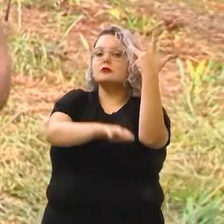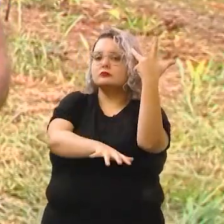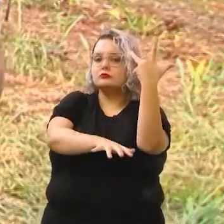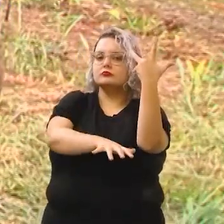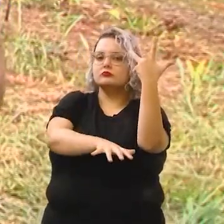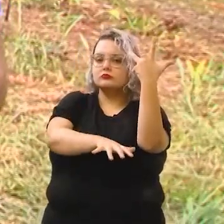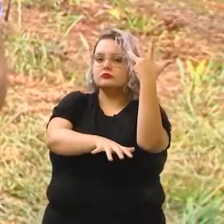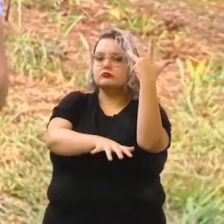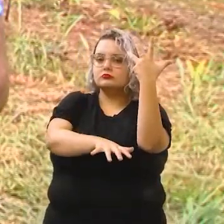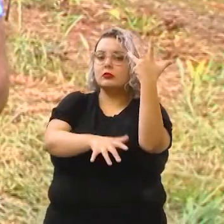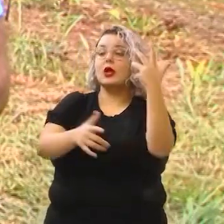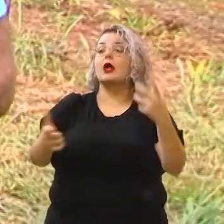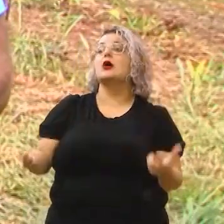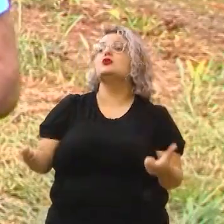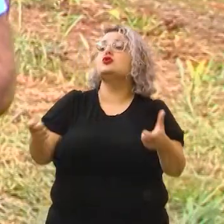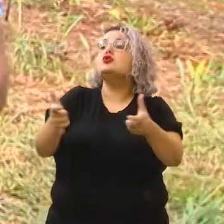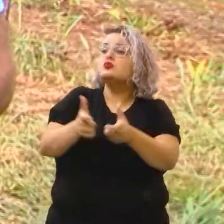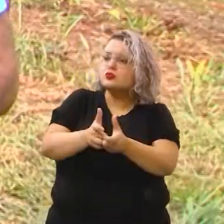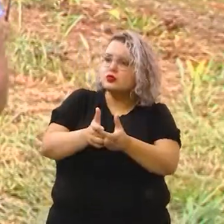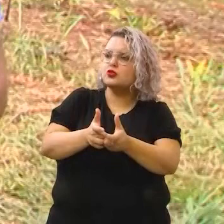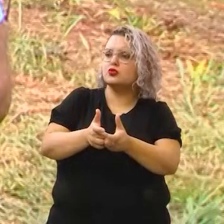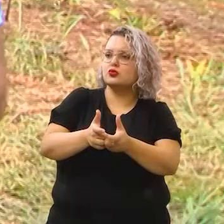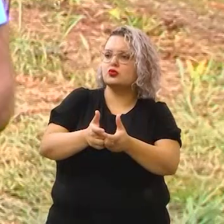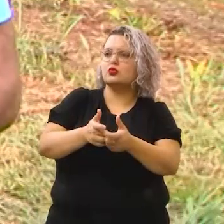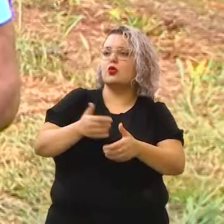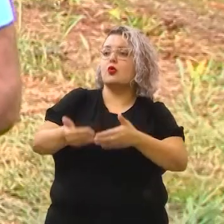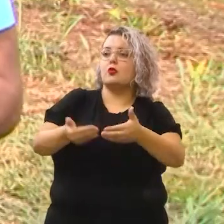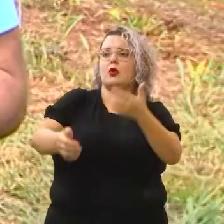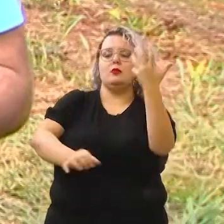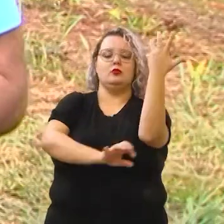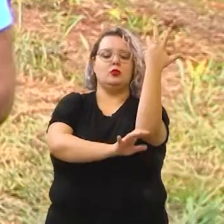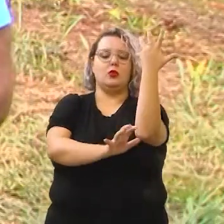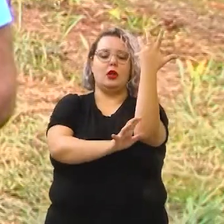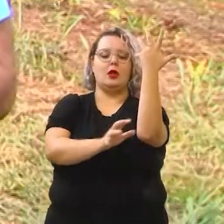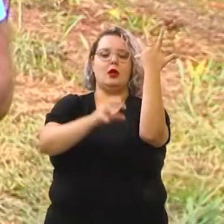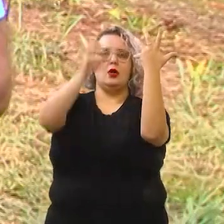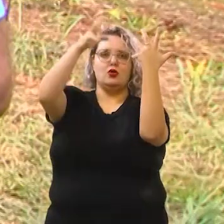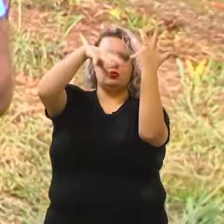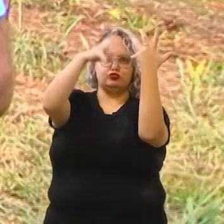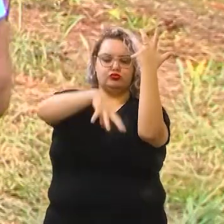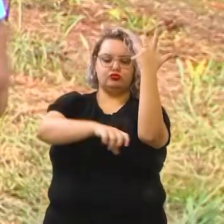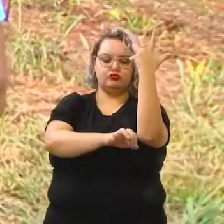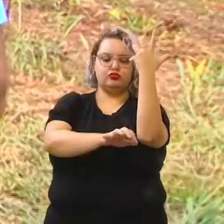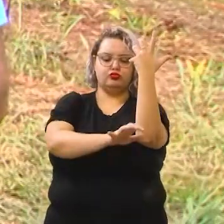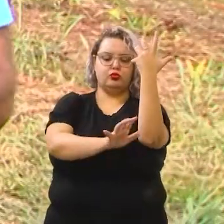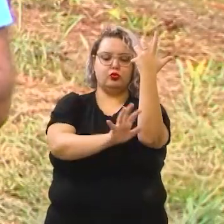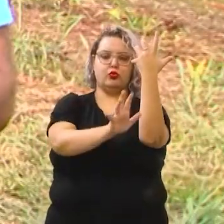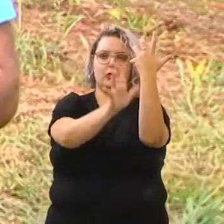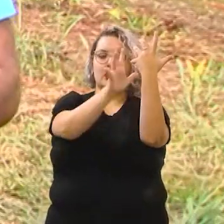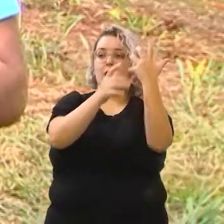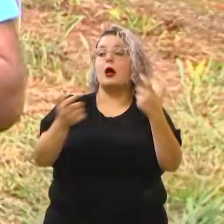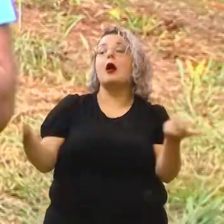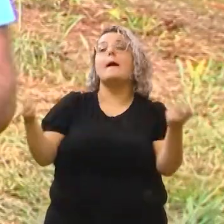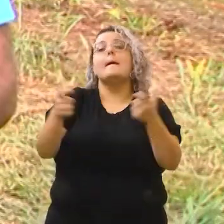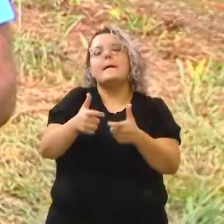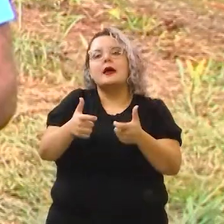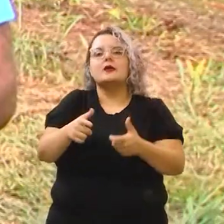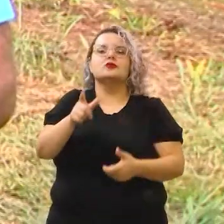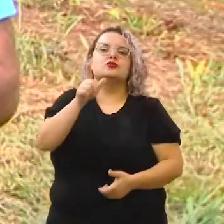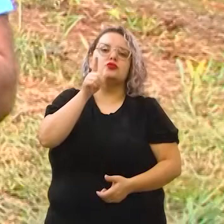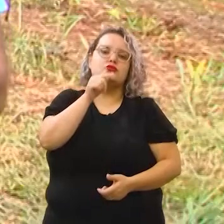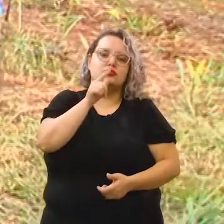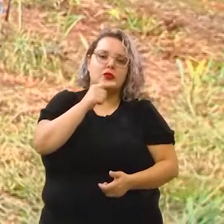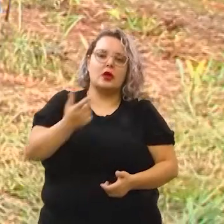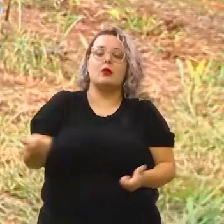sistema, ela diminui o processo de evaporação que a luz do sol, né, traz, então você depende menos de água, menos de